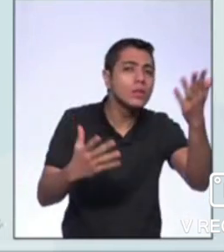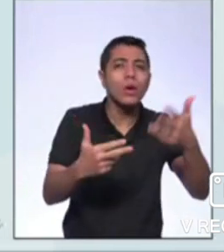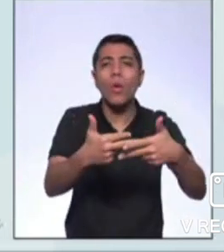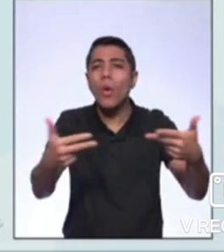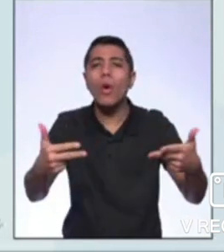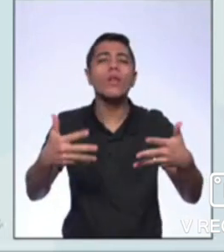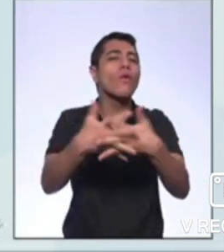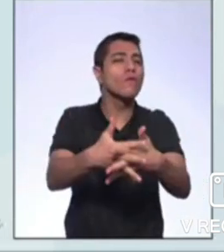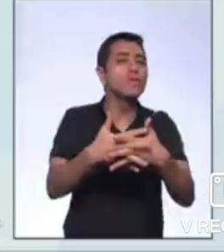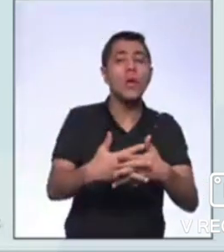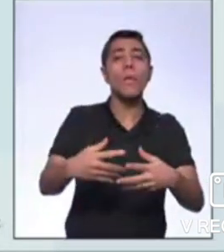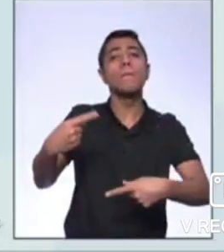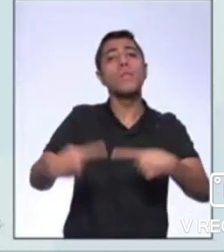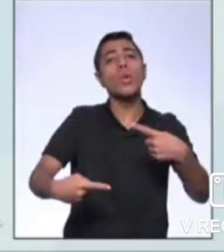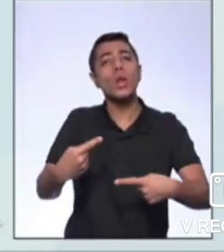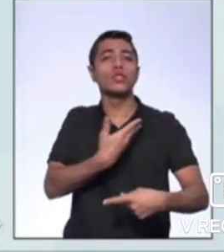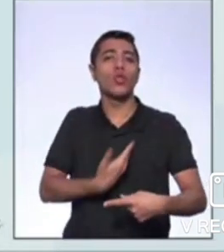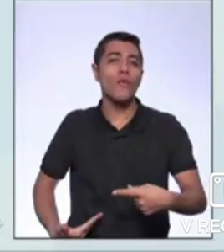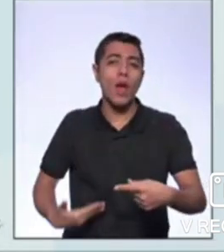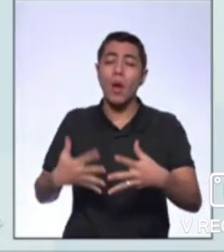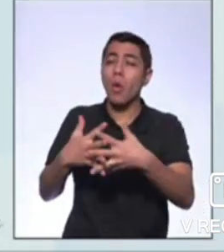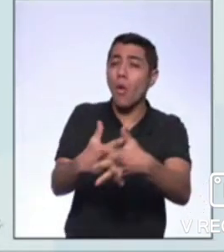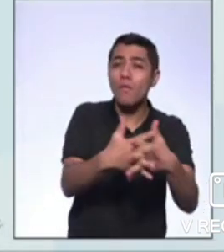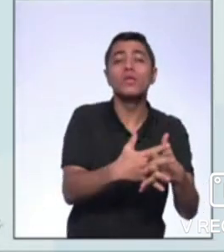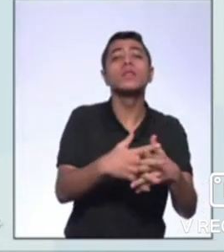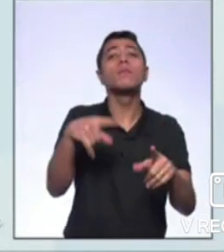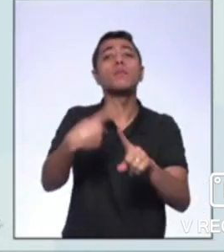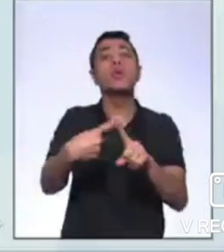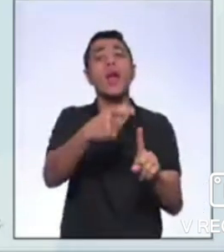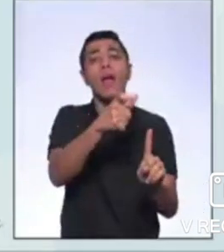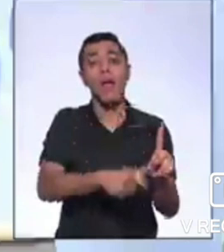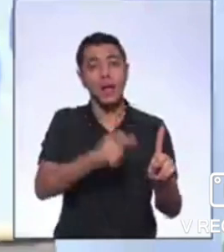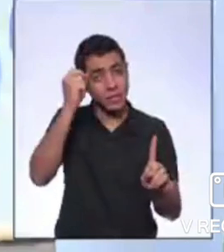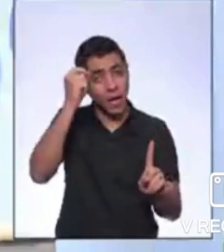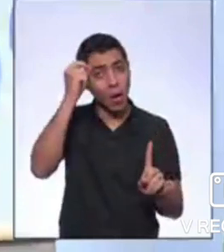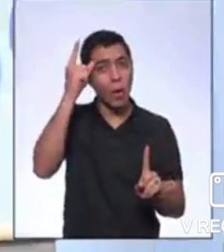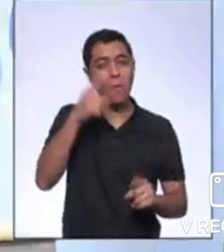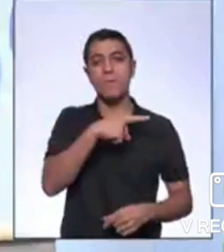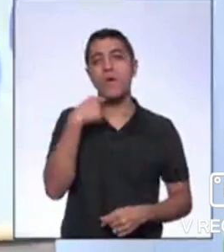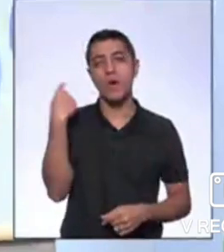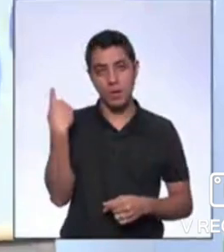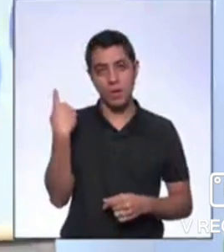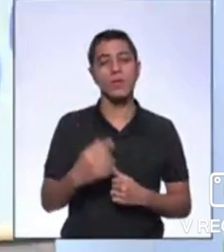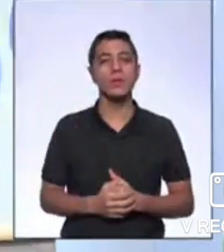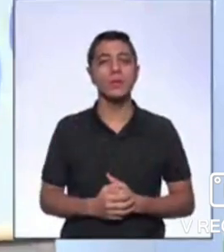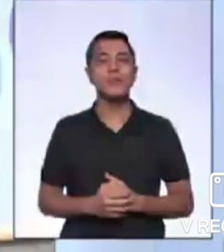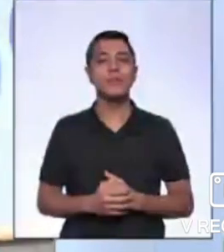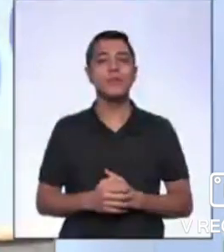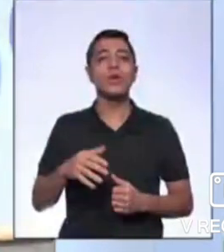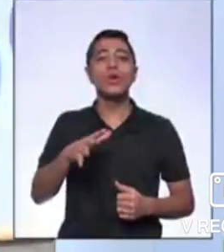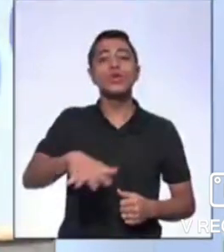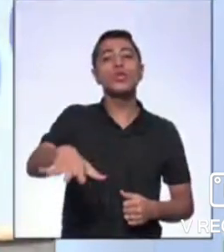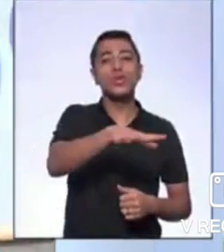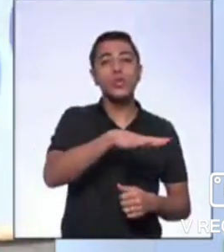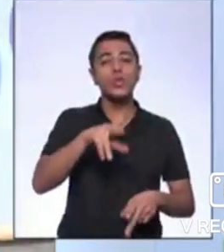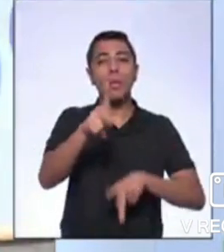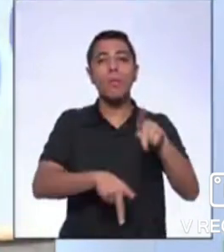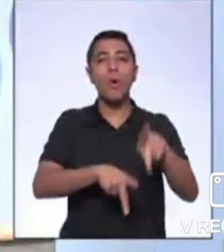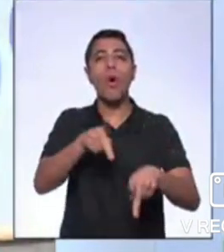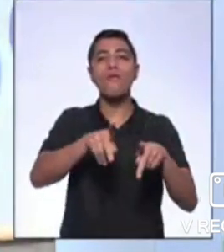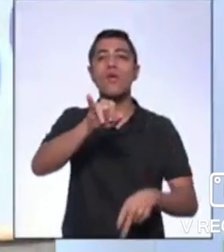instabilidade política justamente com a morte de Salomão, né, Sim, professor? isso, Israel, né? O povo de Israel vai se